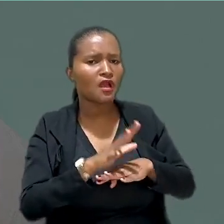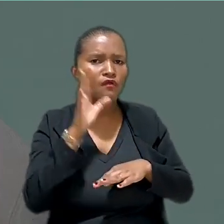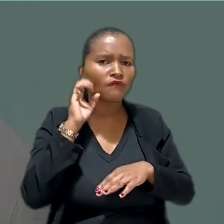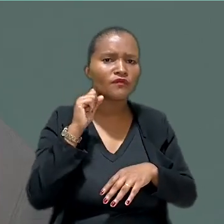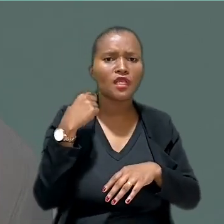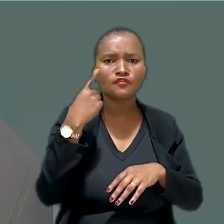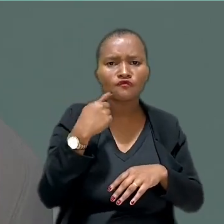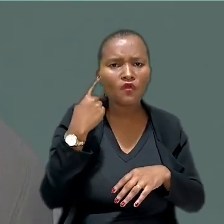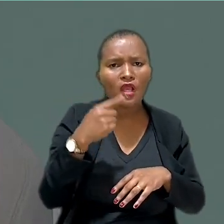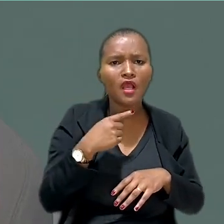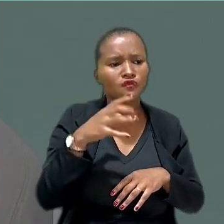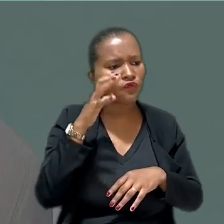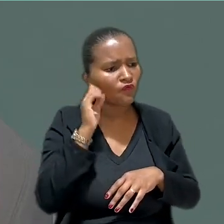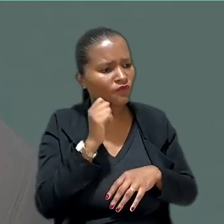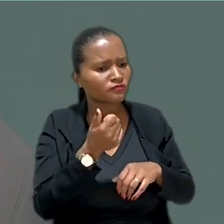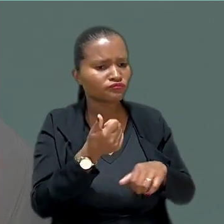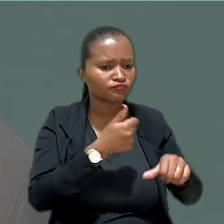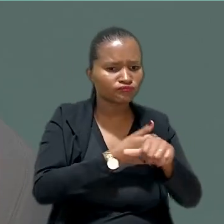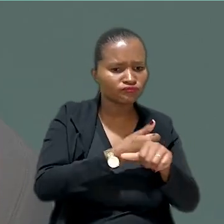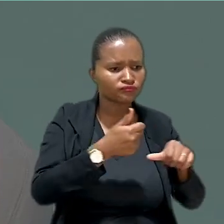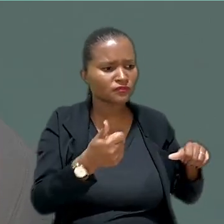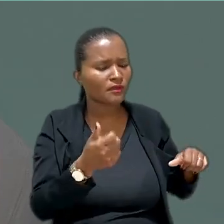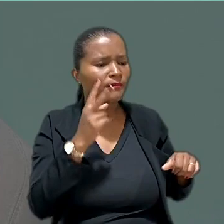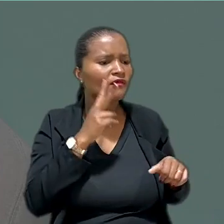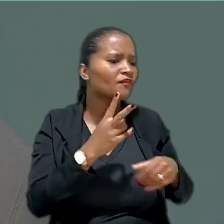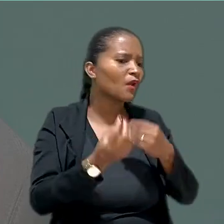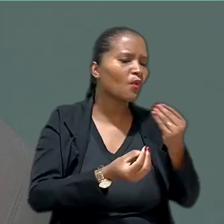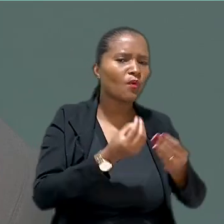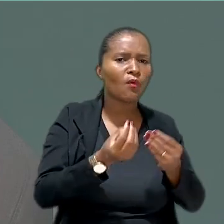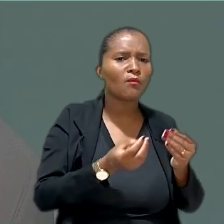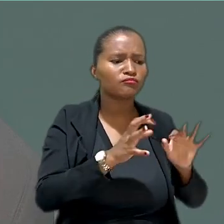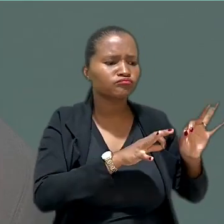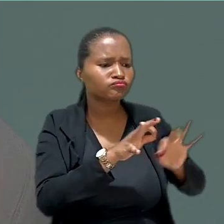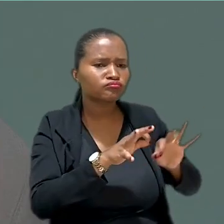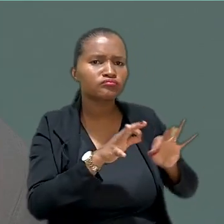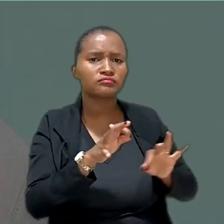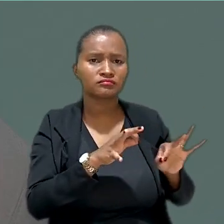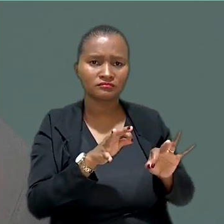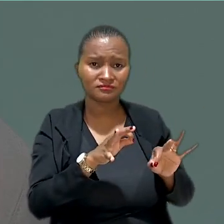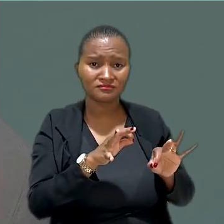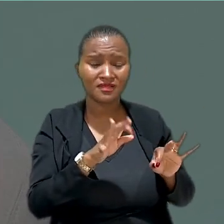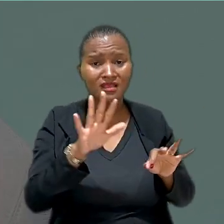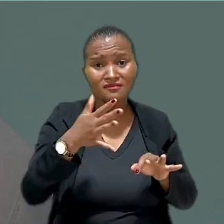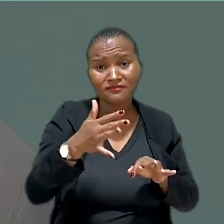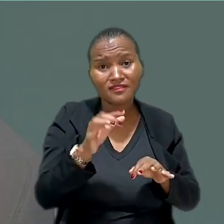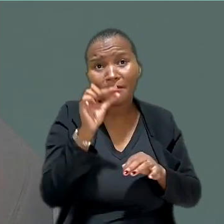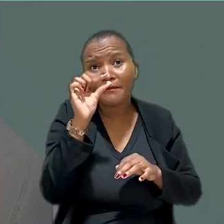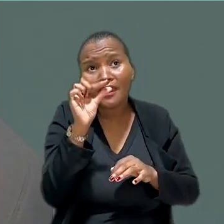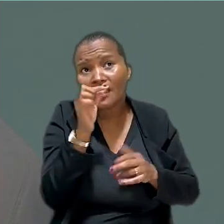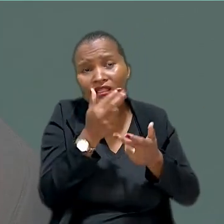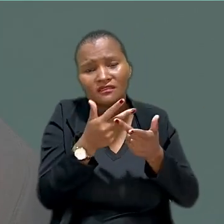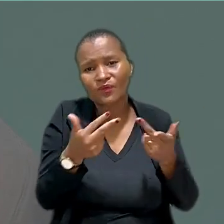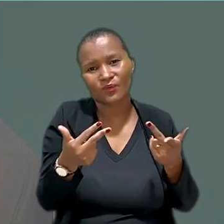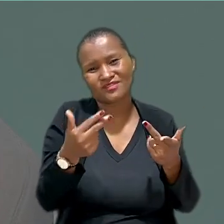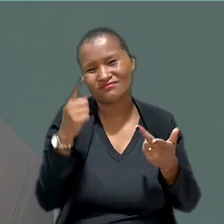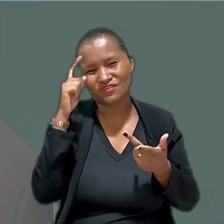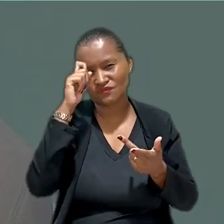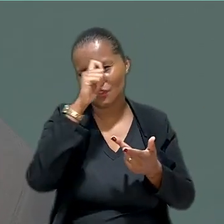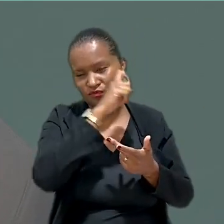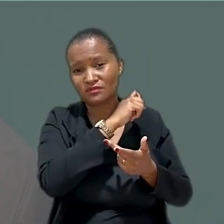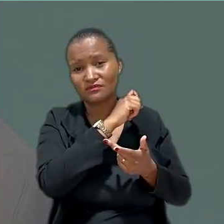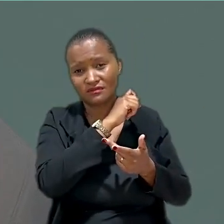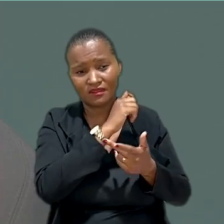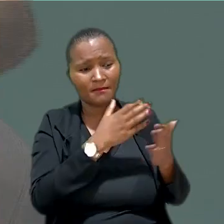advogado, ouvir a parte contrária, ver de que maneira pode haver esse pequeno ajuste, que muitas vezes é um pequeno ponto que dificulta